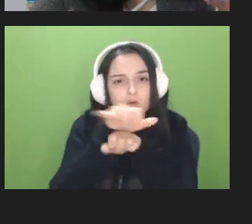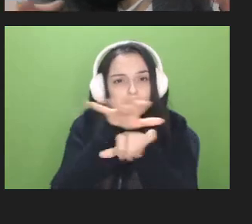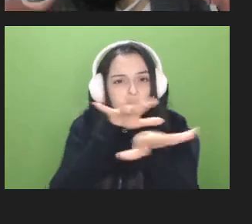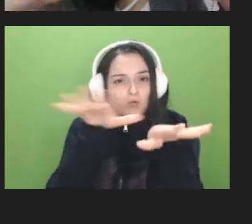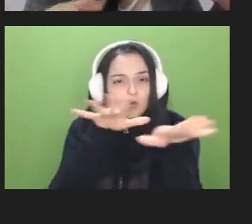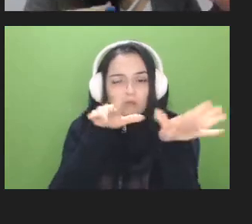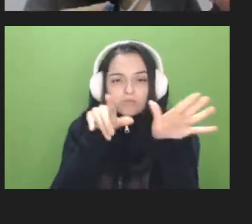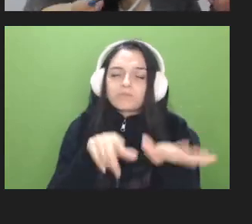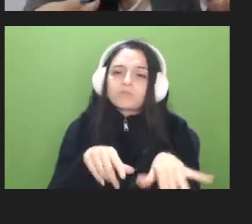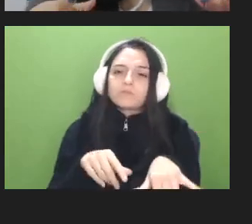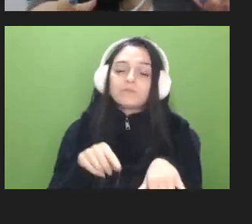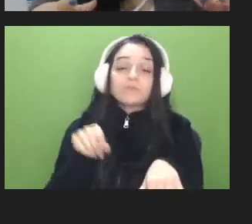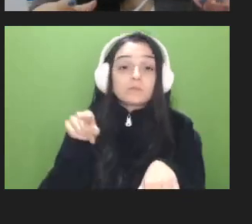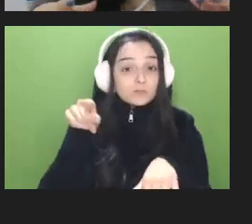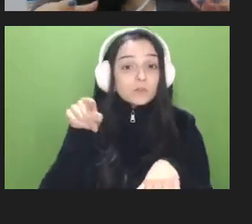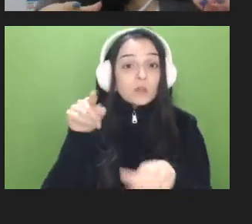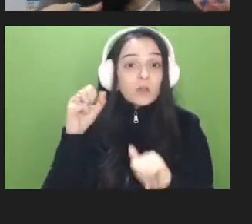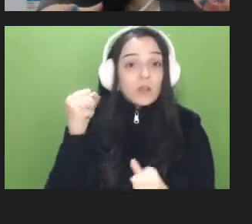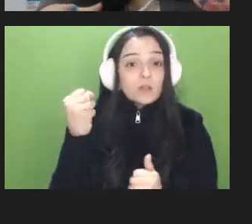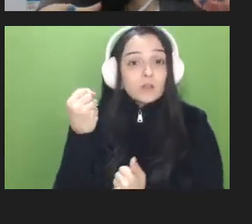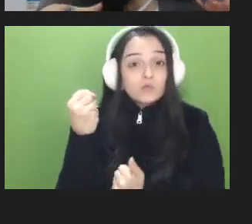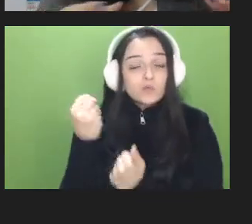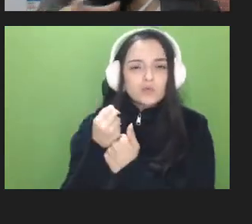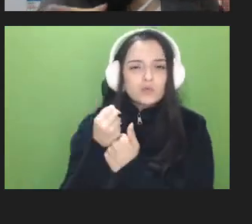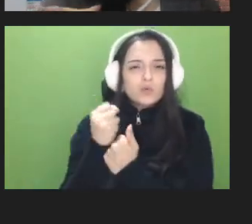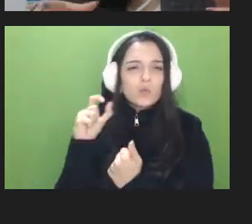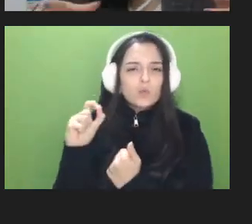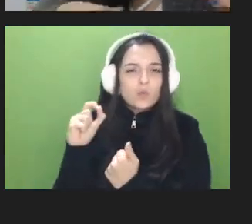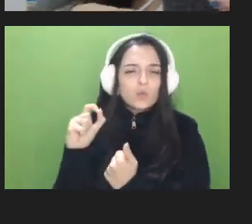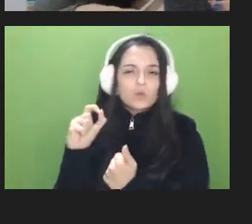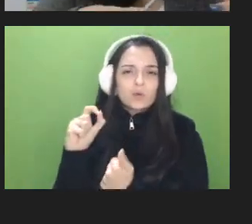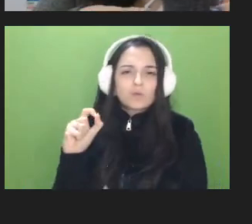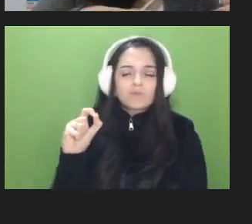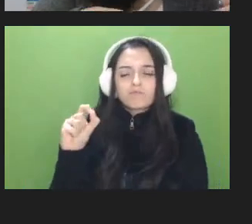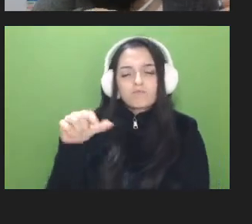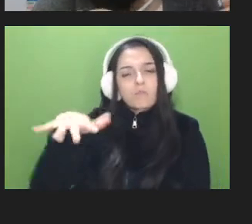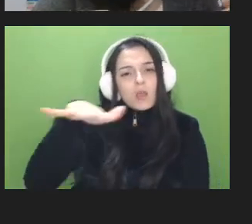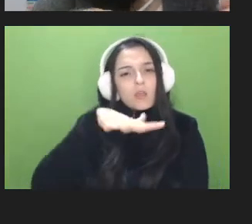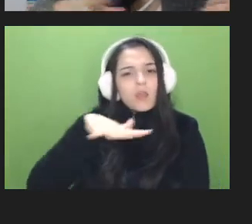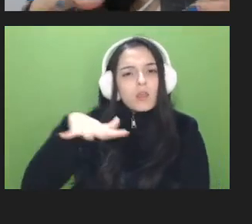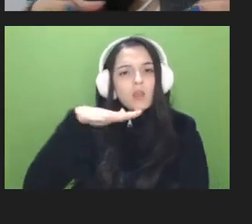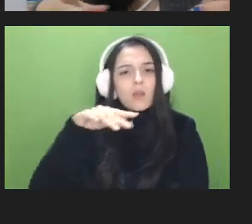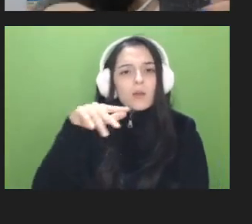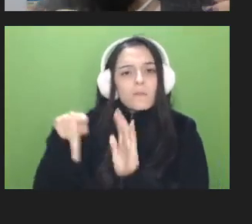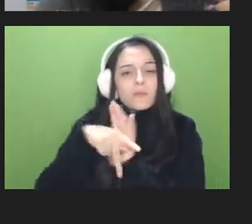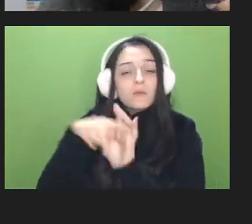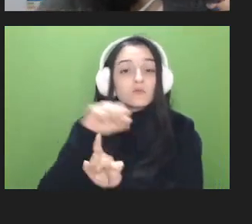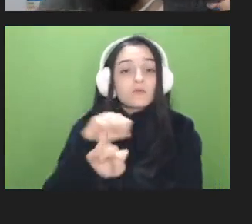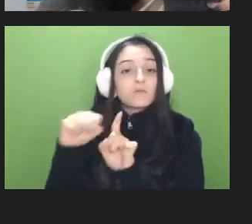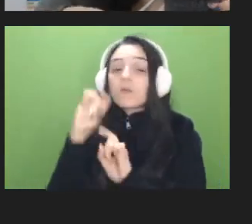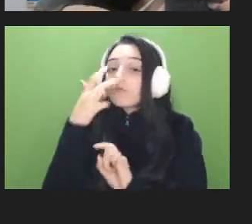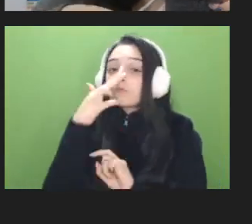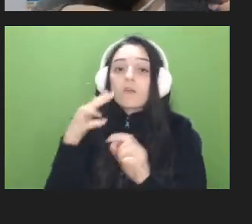isso corroborou com um cenário social de crescimento